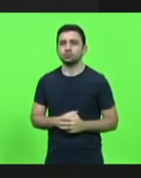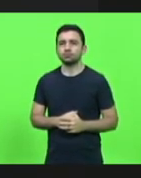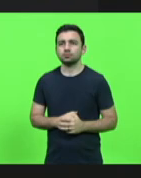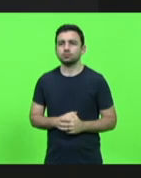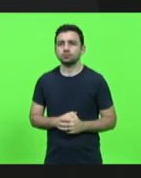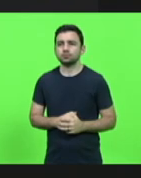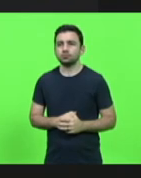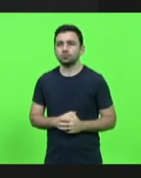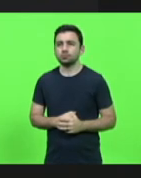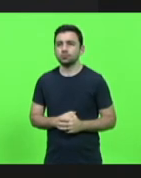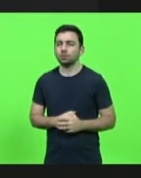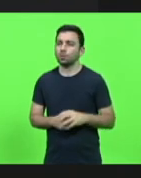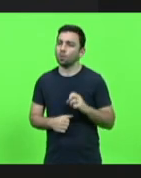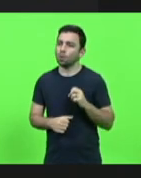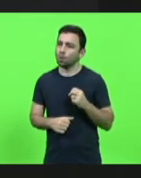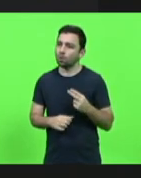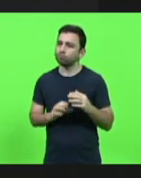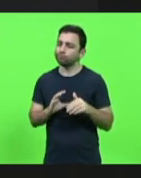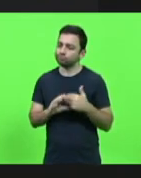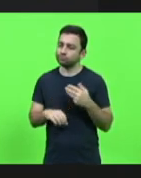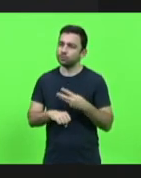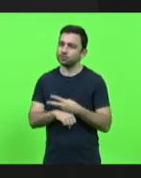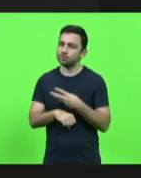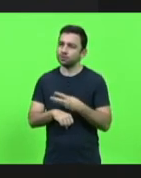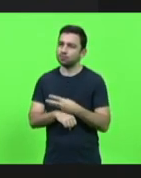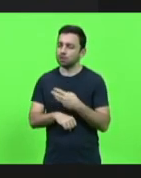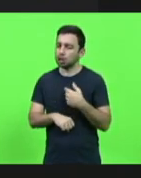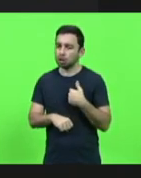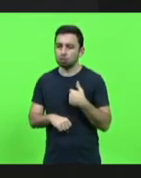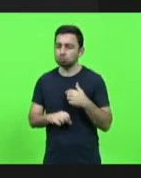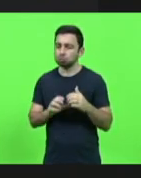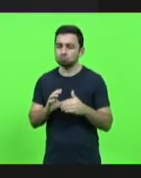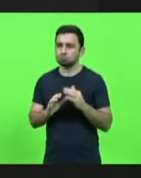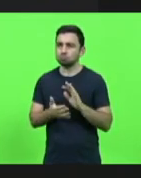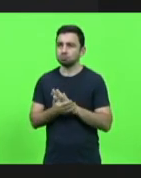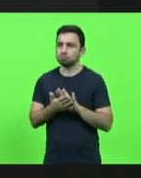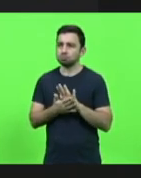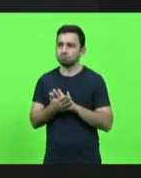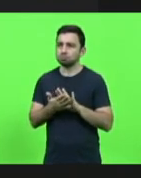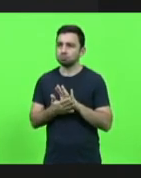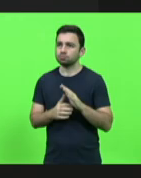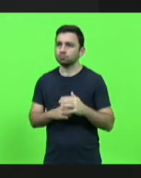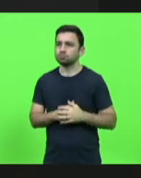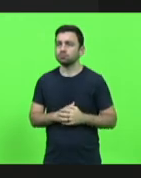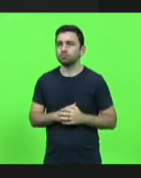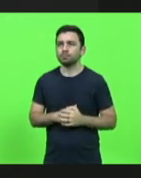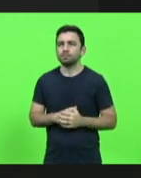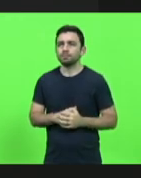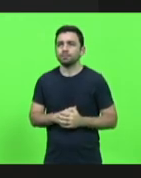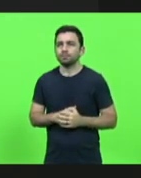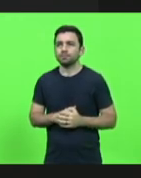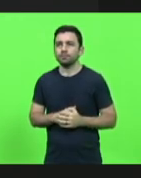Ou que mande por WhatsApp, porque eu não recebi por WhatsApp hoje a mensagem da coordenação.